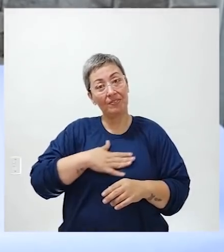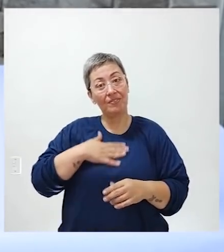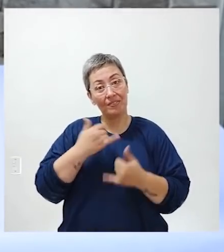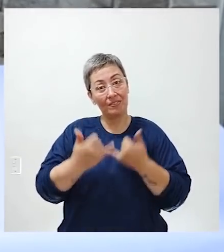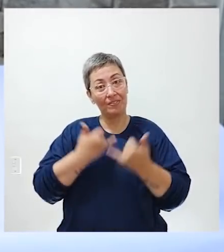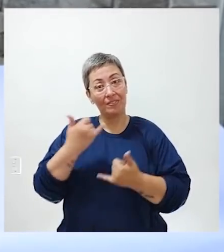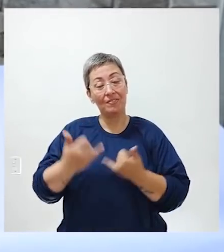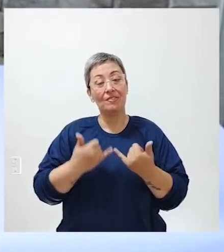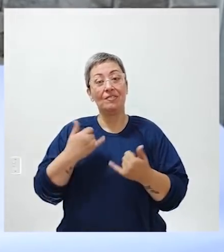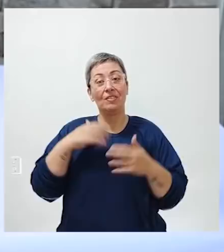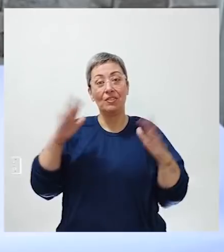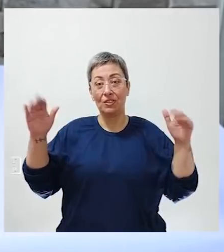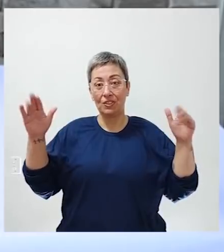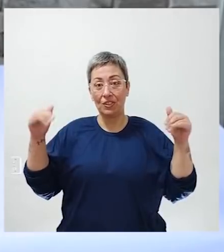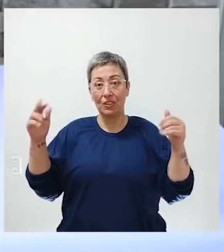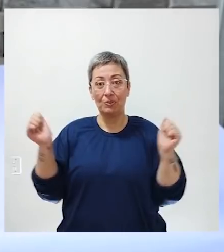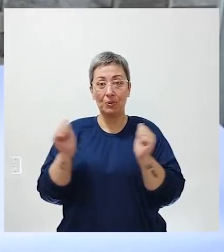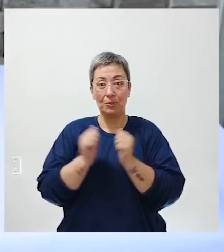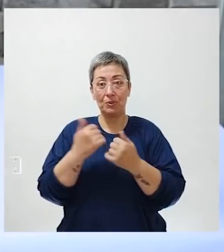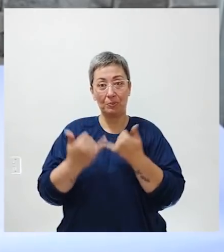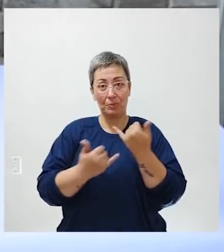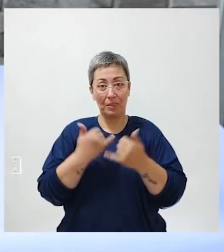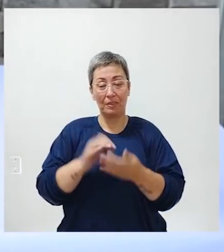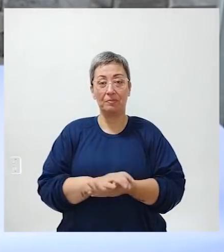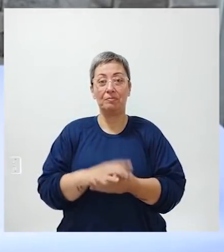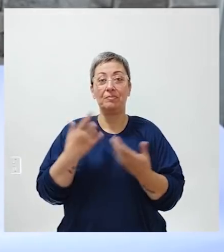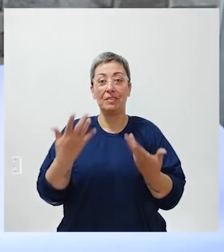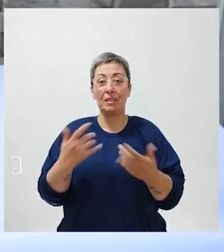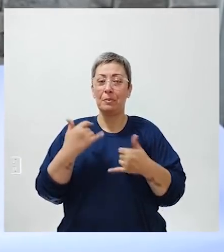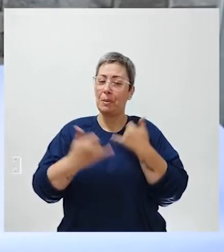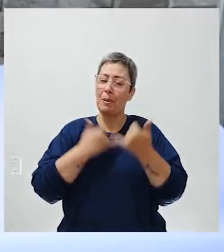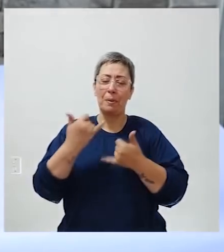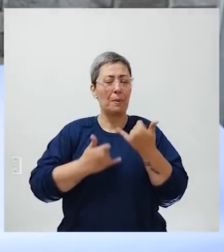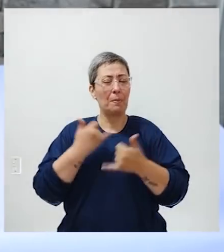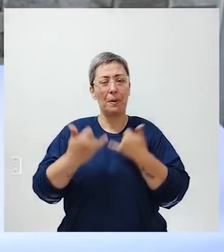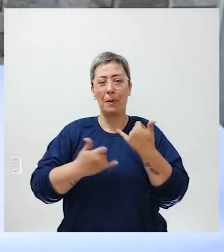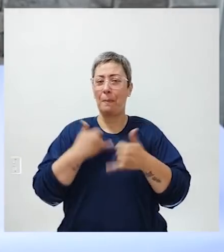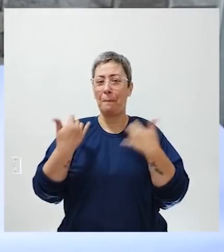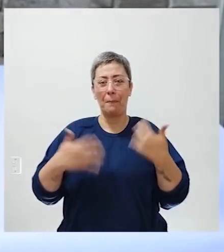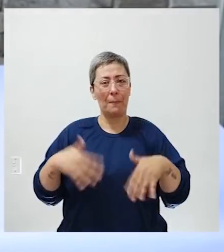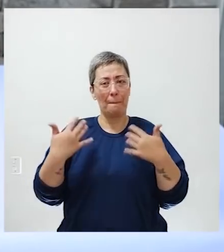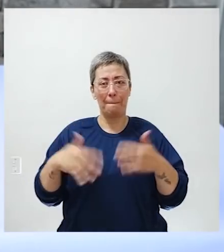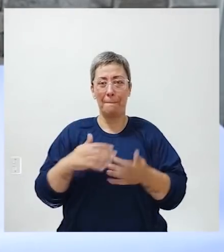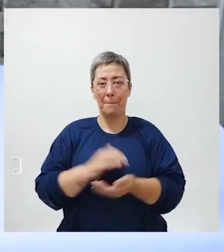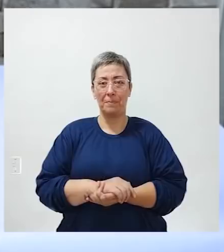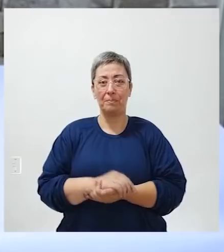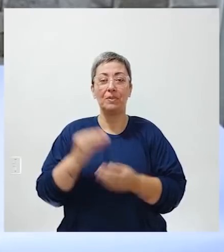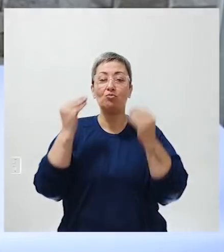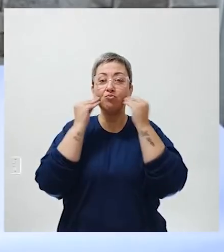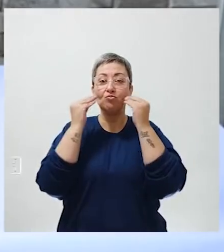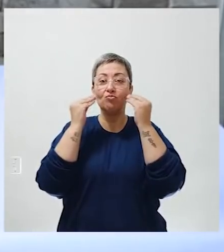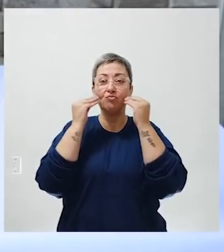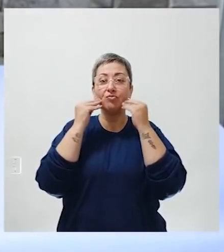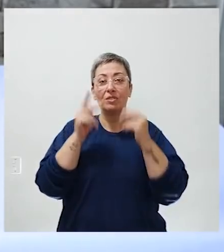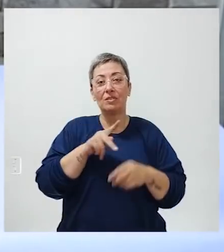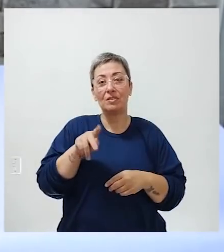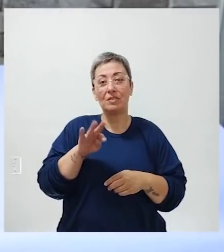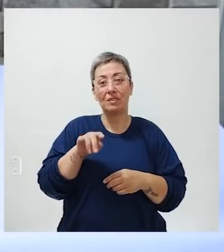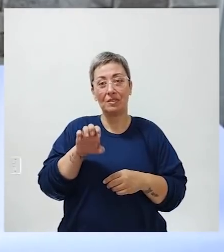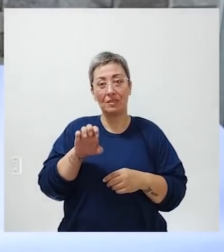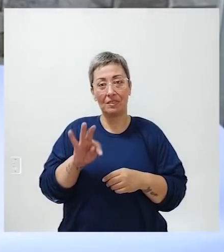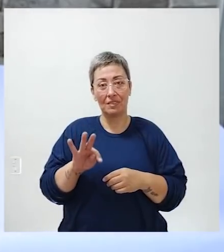tenham gostado dessa brincadeira. Chame todo mundo para brincar com você. E brinque, brinque, brinque, brinque, brinque muito. Um